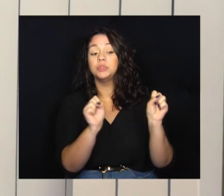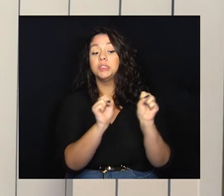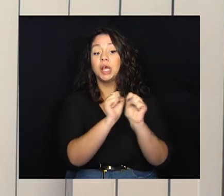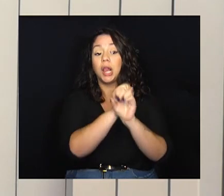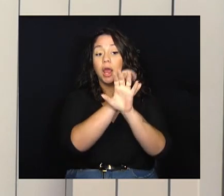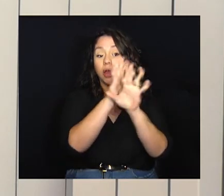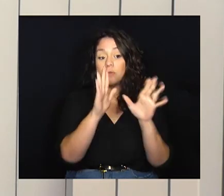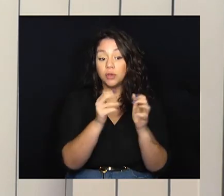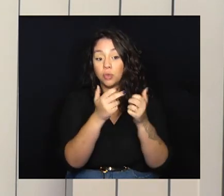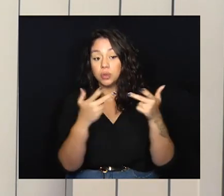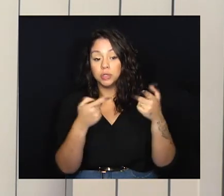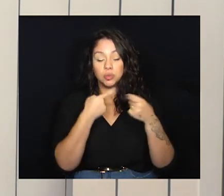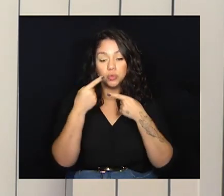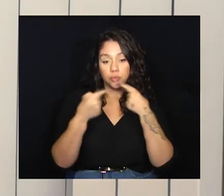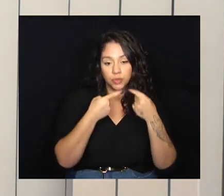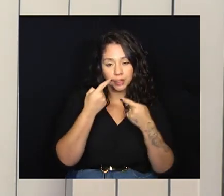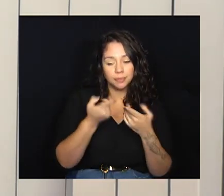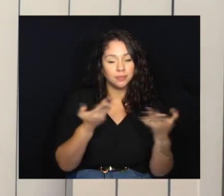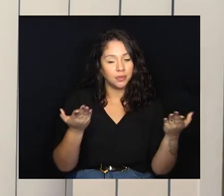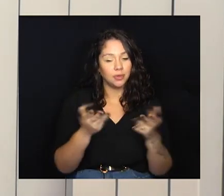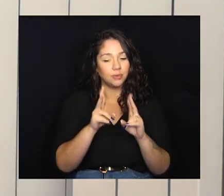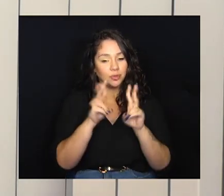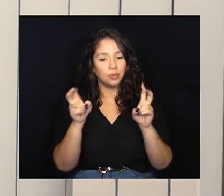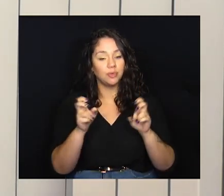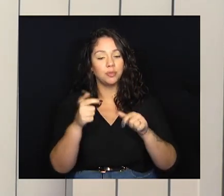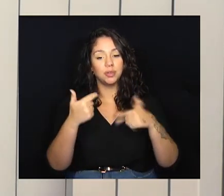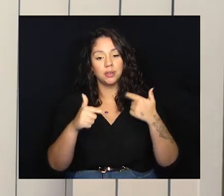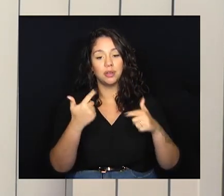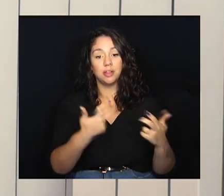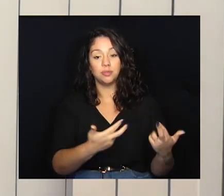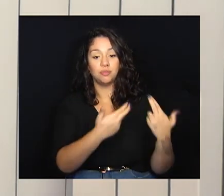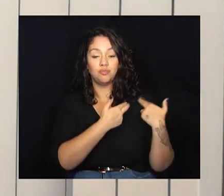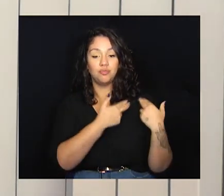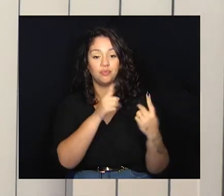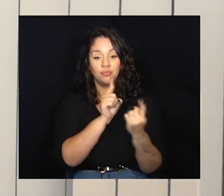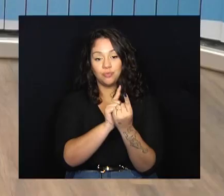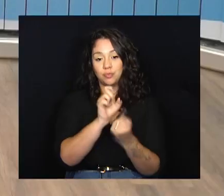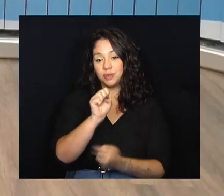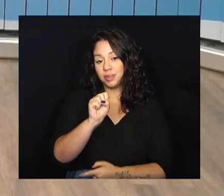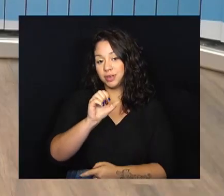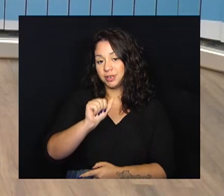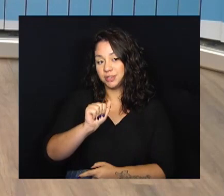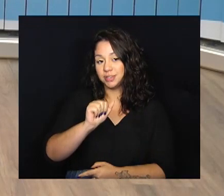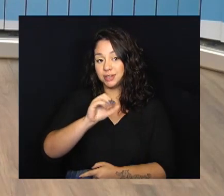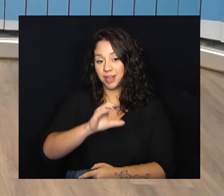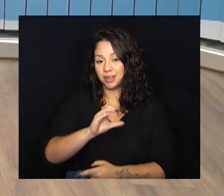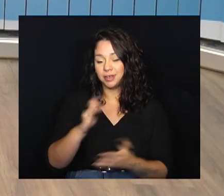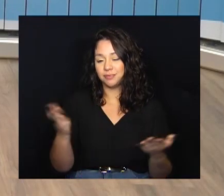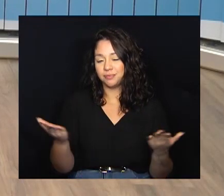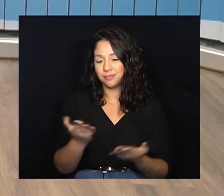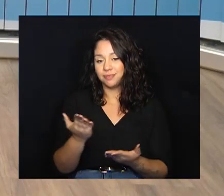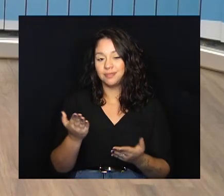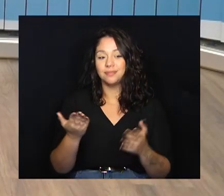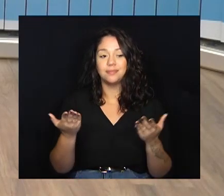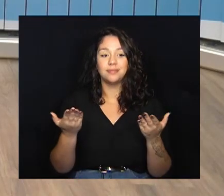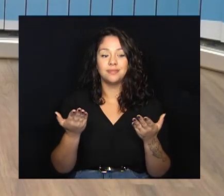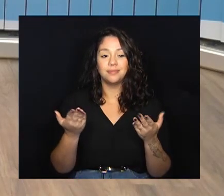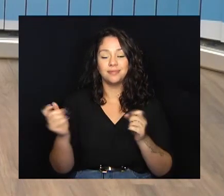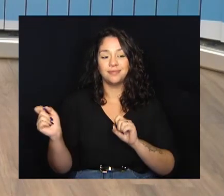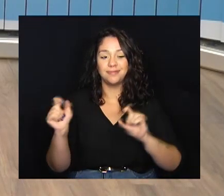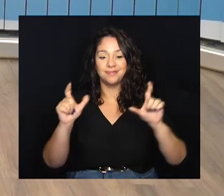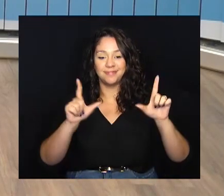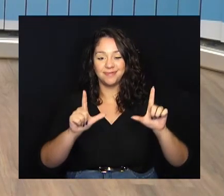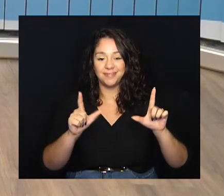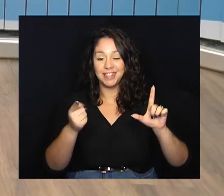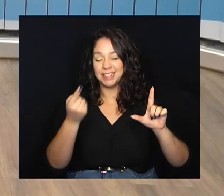possíveis dúvidas Então sobre o trabalho do atendente de saque acompanha a partir de agora o nosso quadro